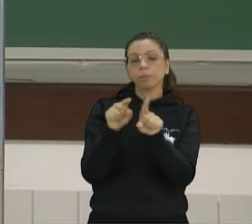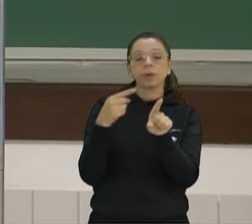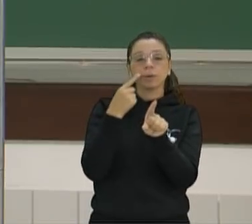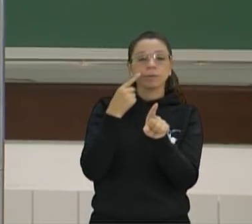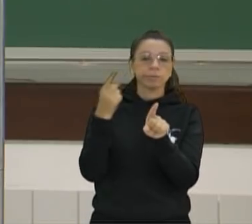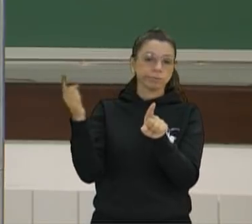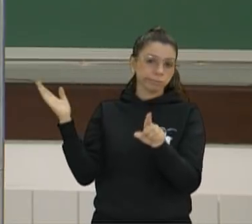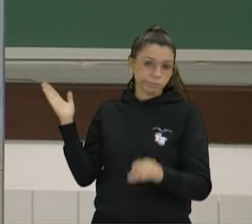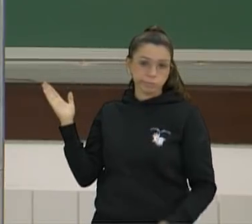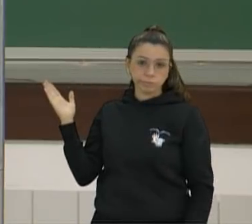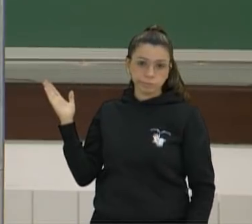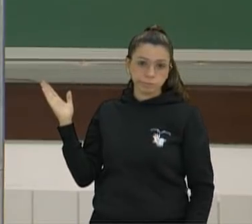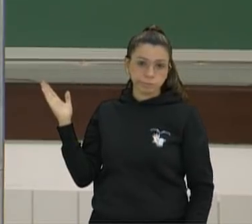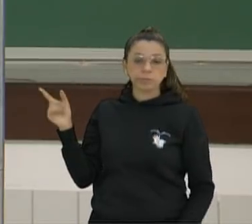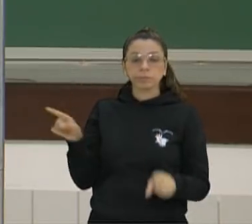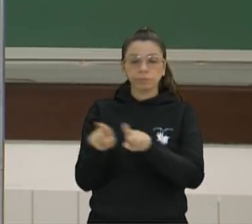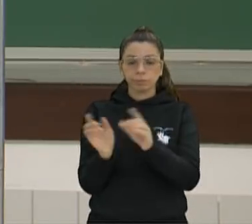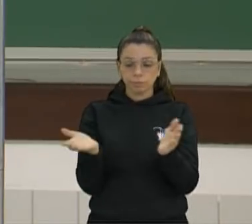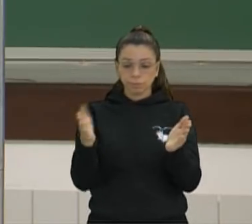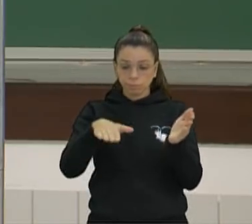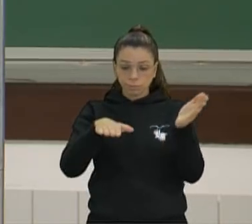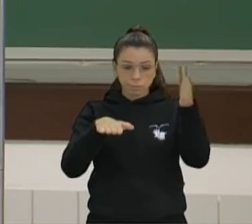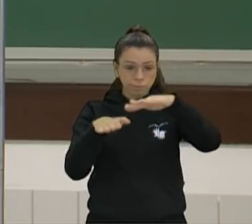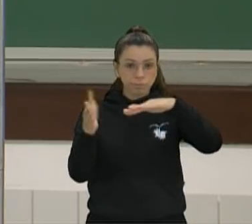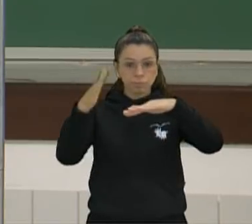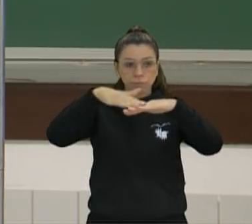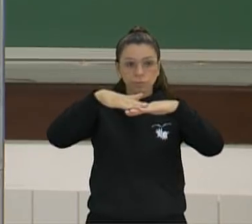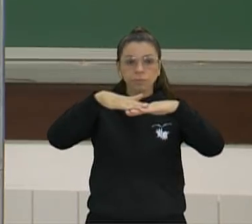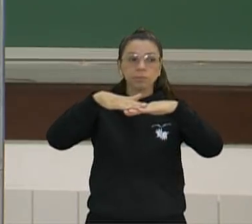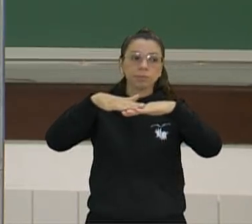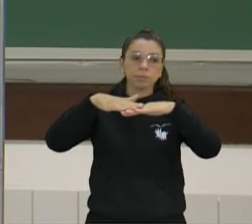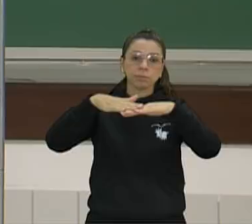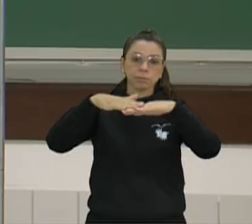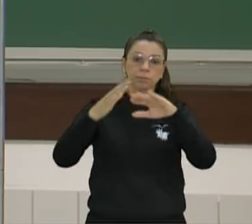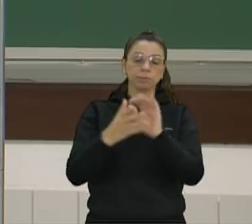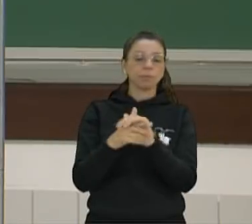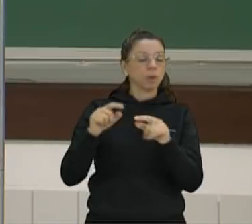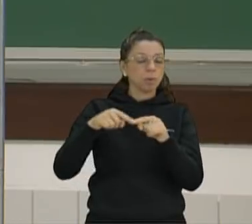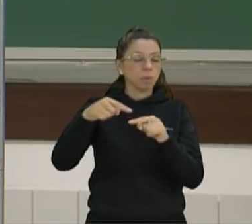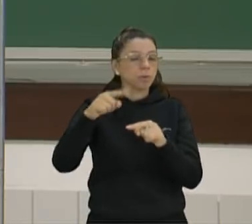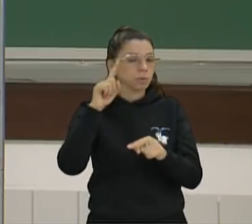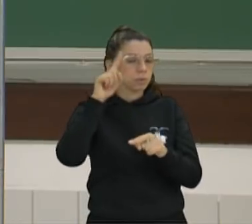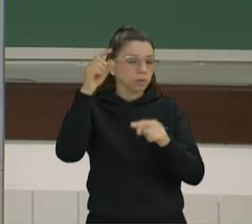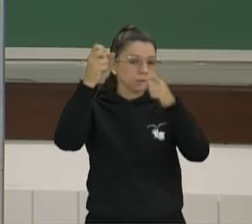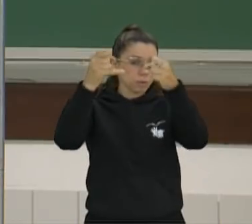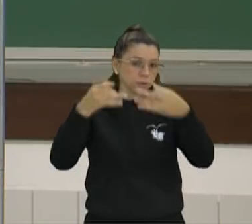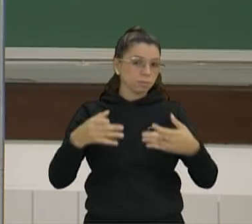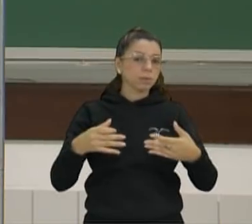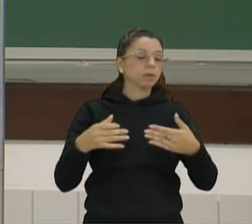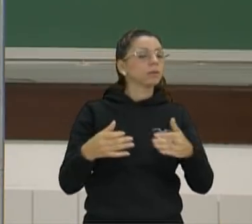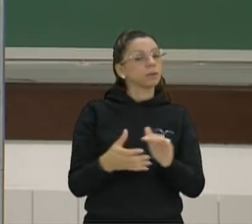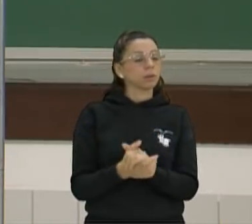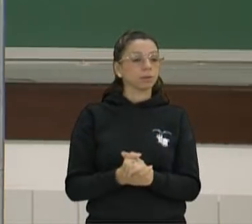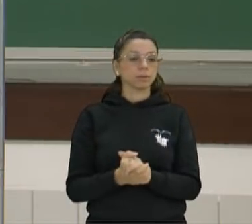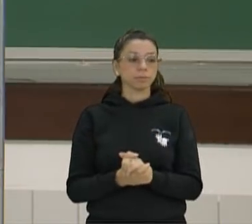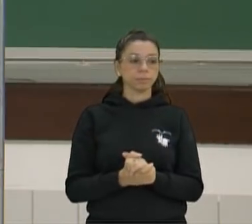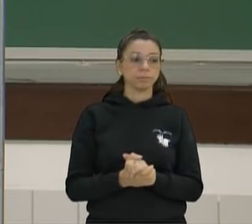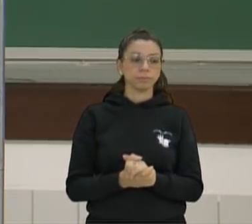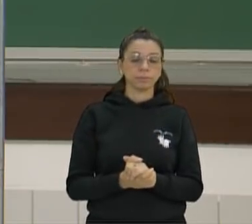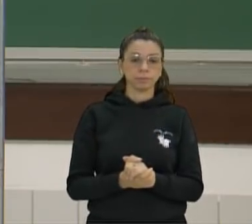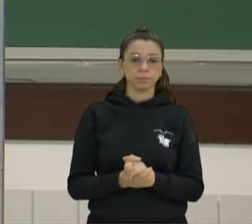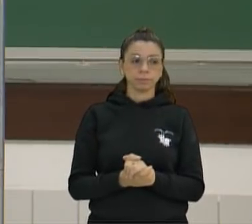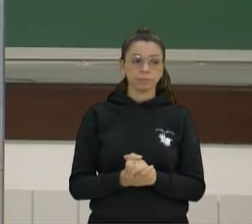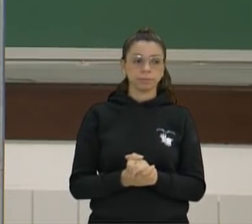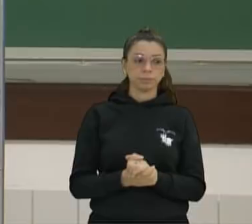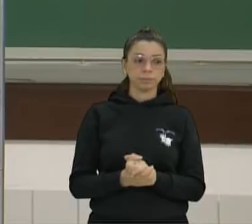que também são feitas com dobradura, né? Vamos ver o que nós temos aí nos próximos dias, o que está reservado para nós,